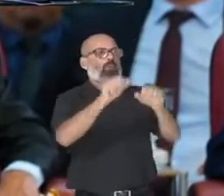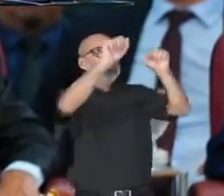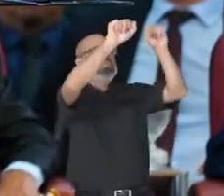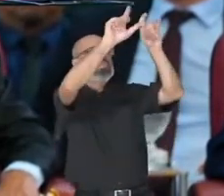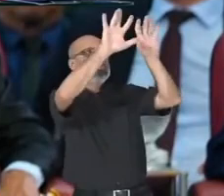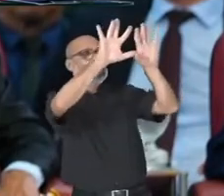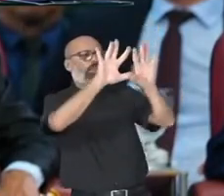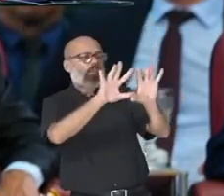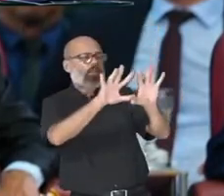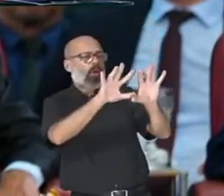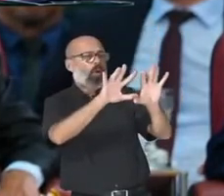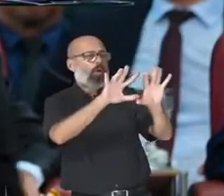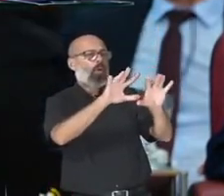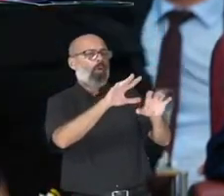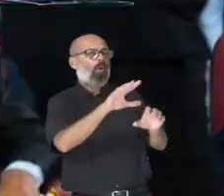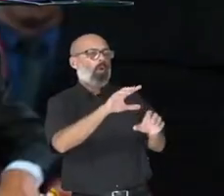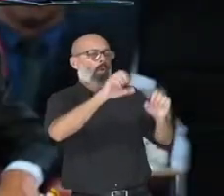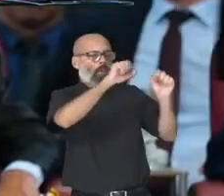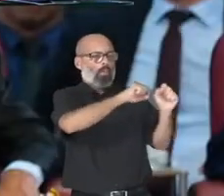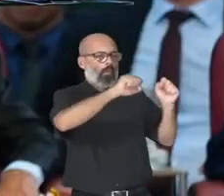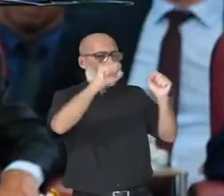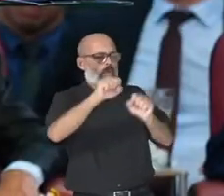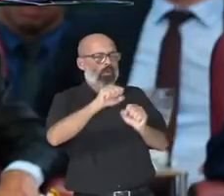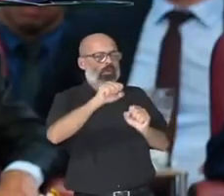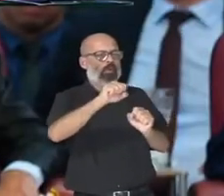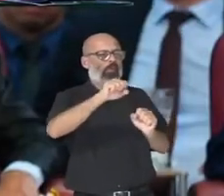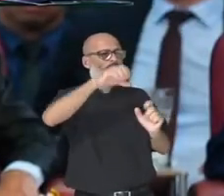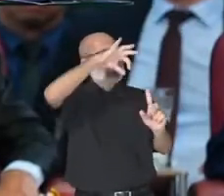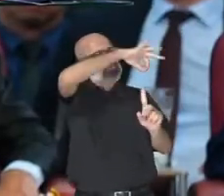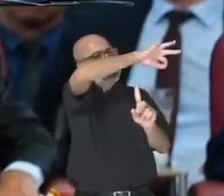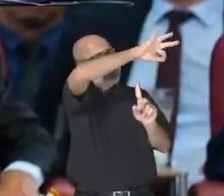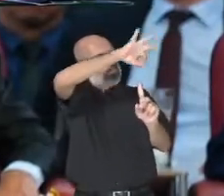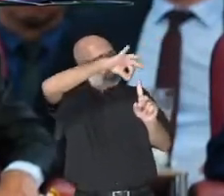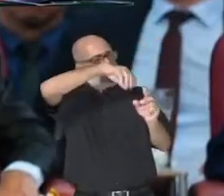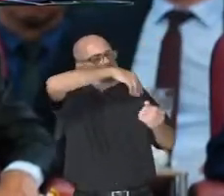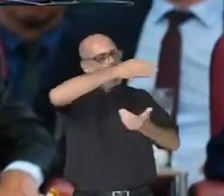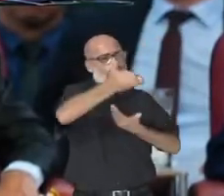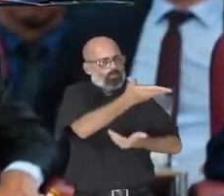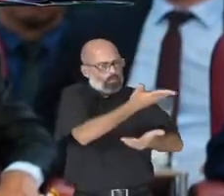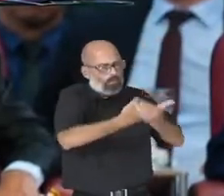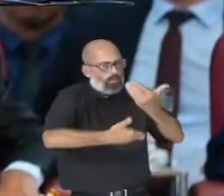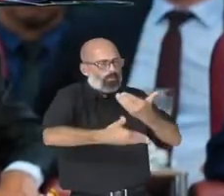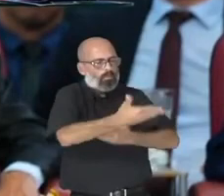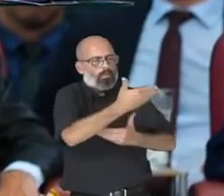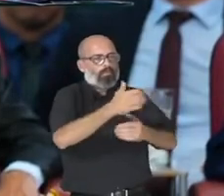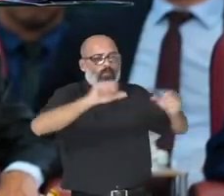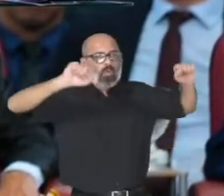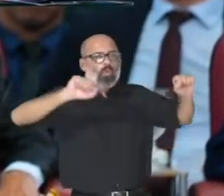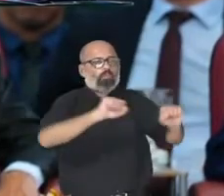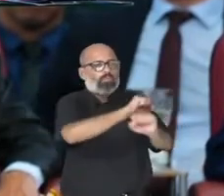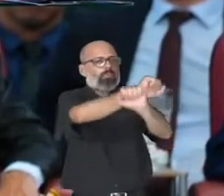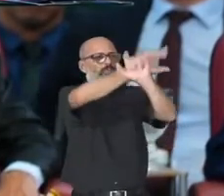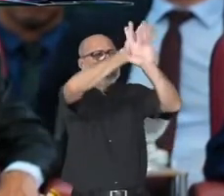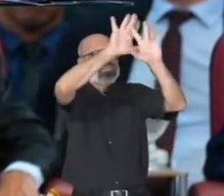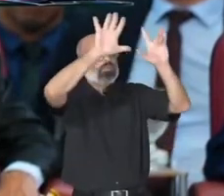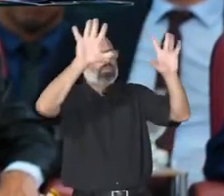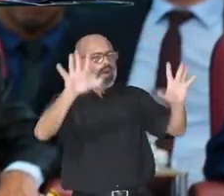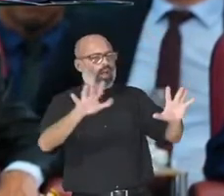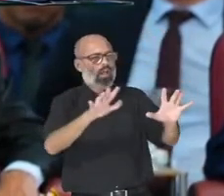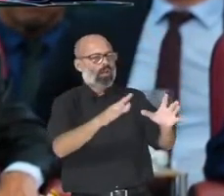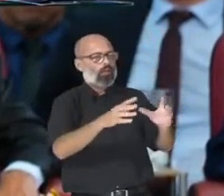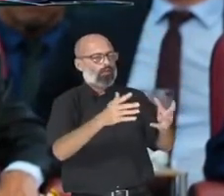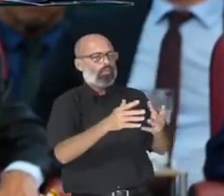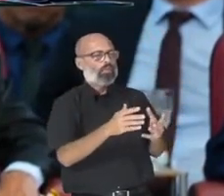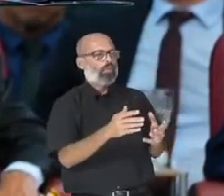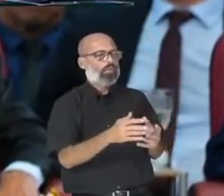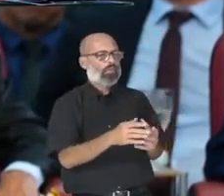alto um poder que vai envolver vocês com tanta glória, que vocês vão se